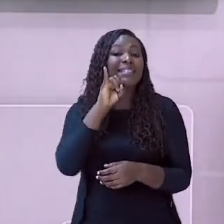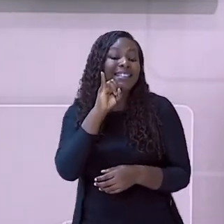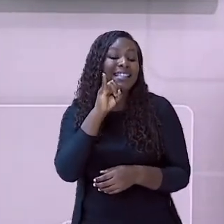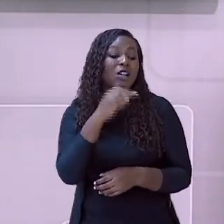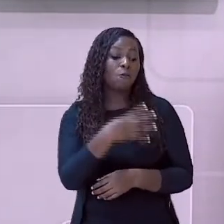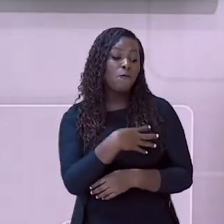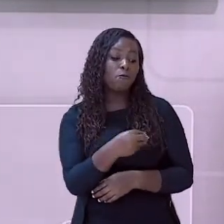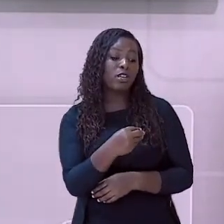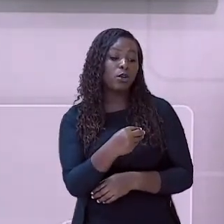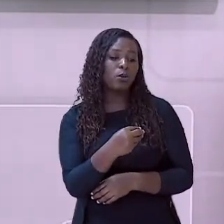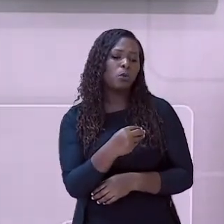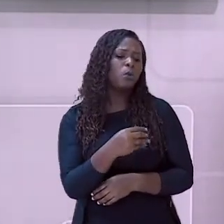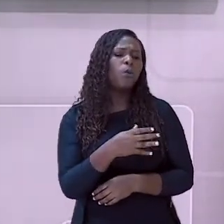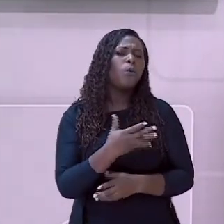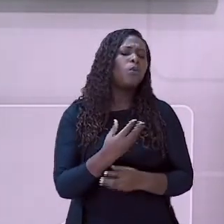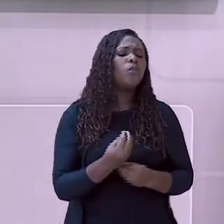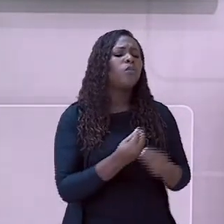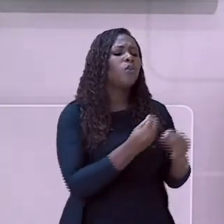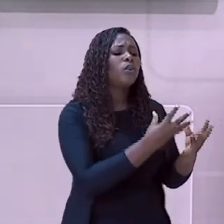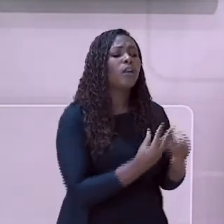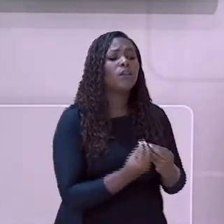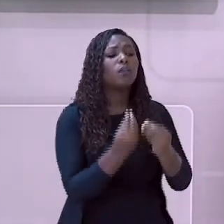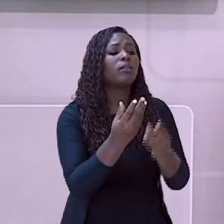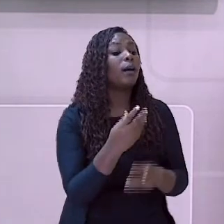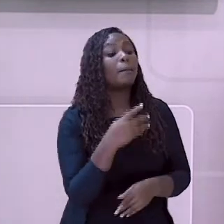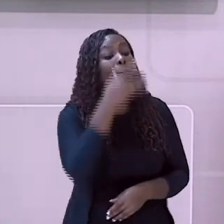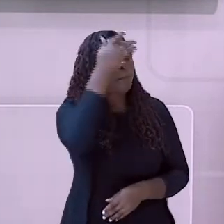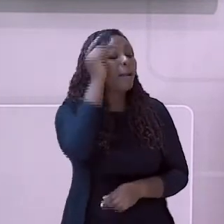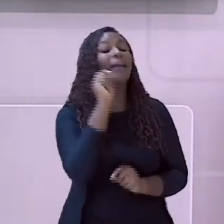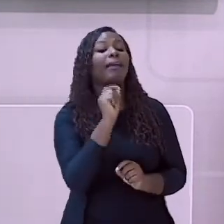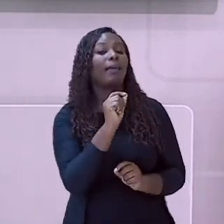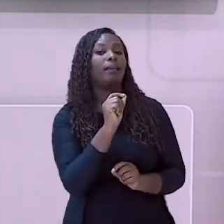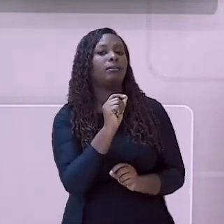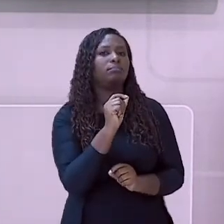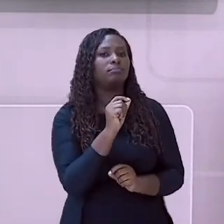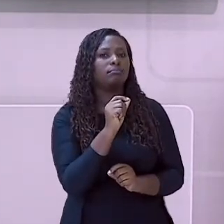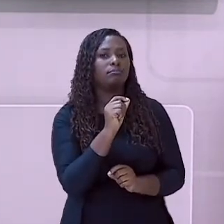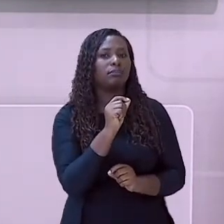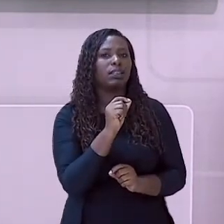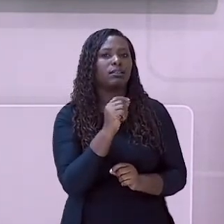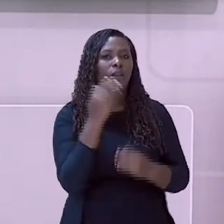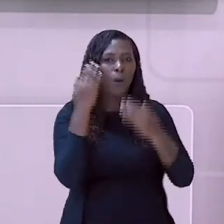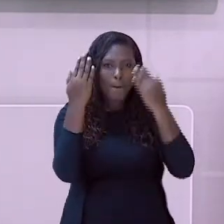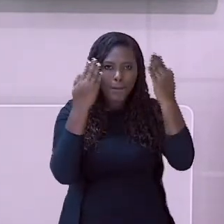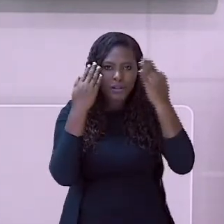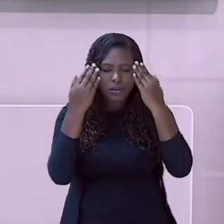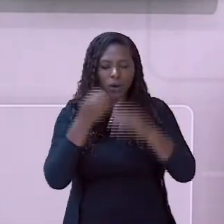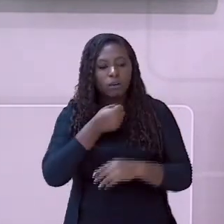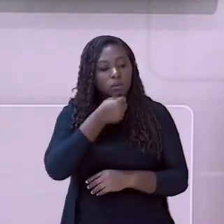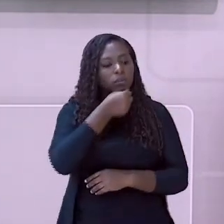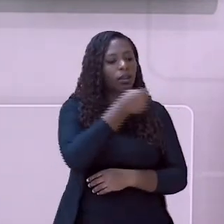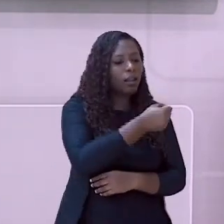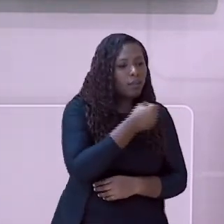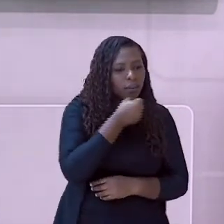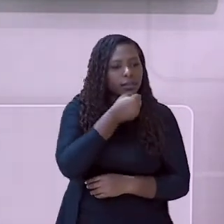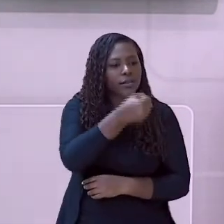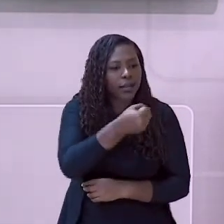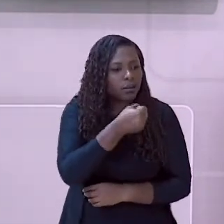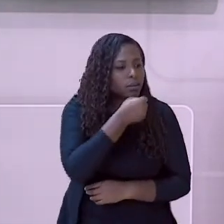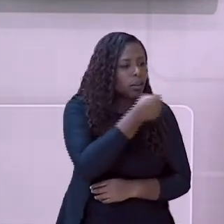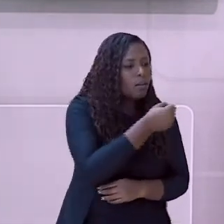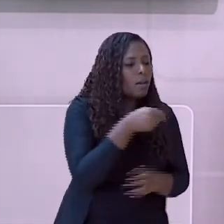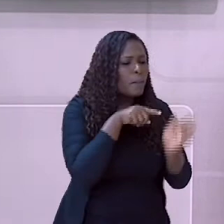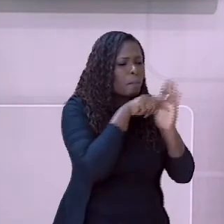fica a guarda daquela criança, com quem aquela criança vai morar. Fora essas entrevistas que eu citei, tem